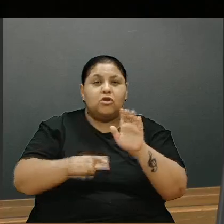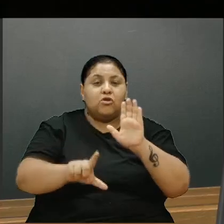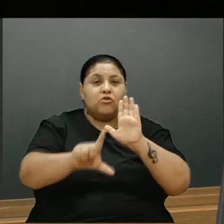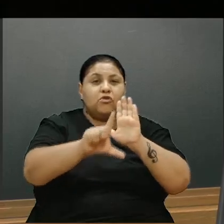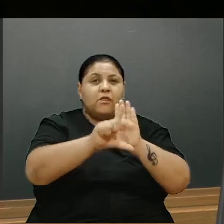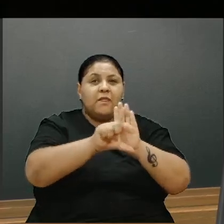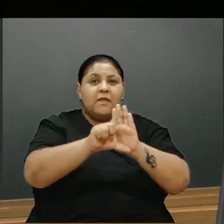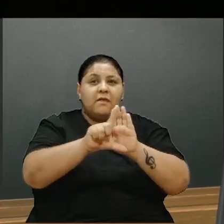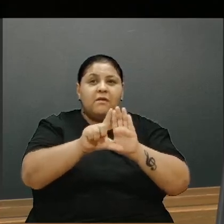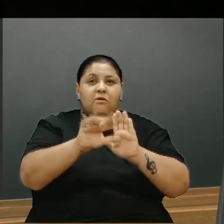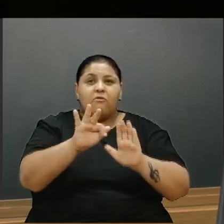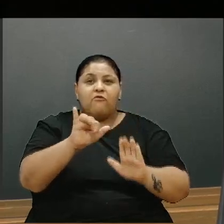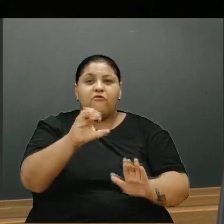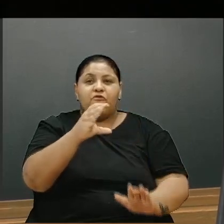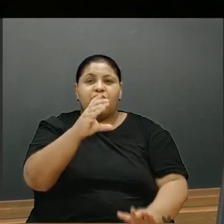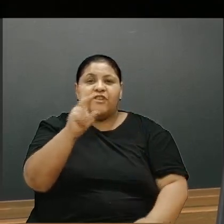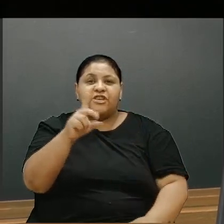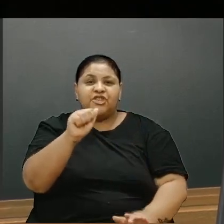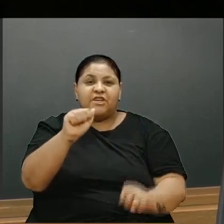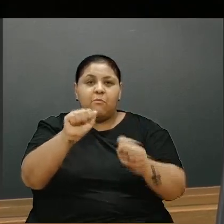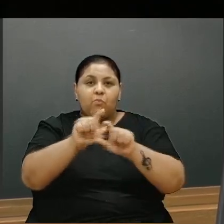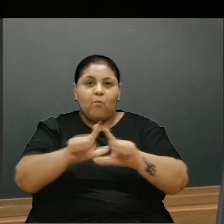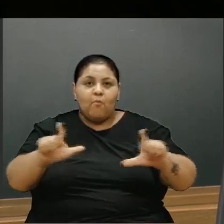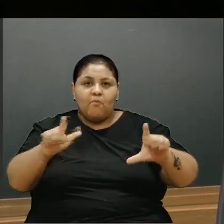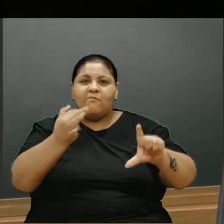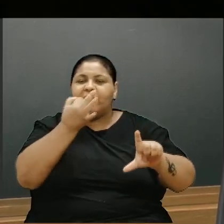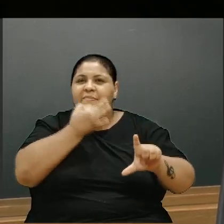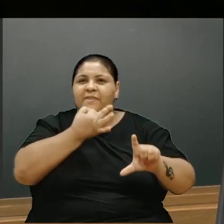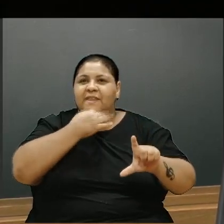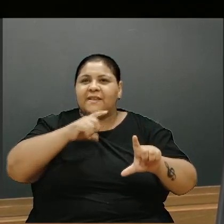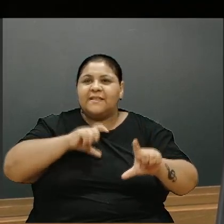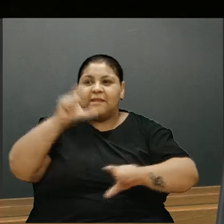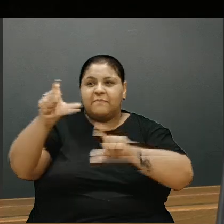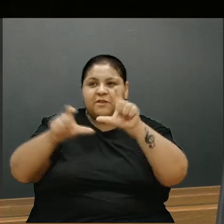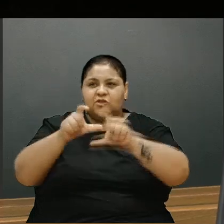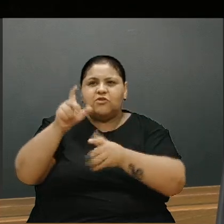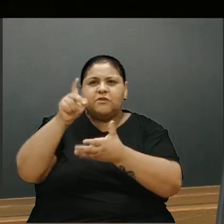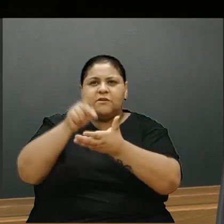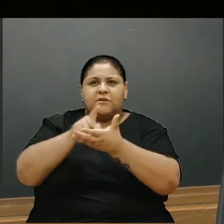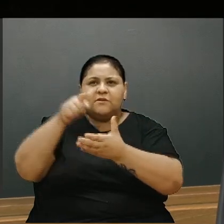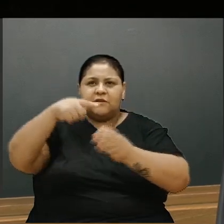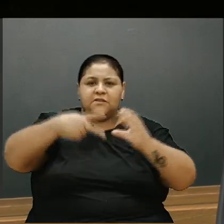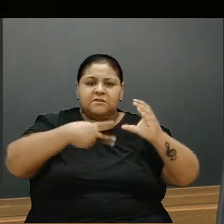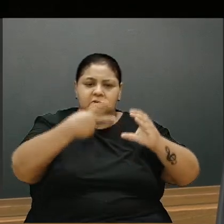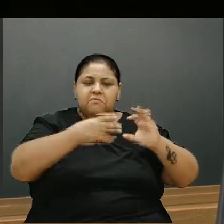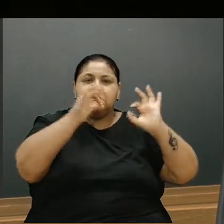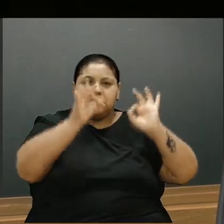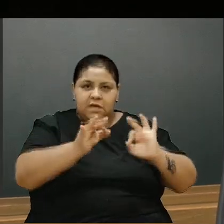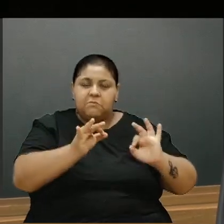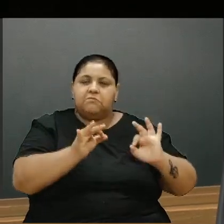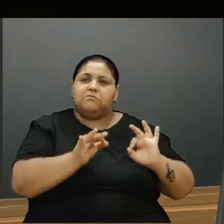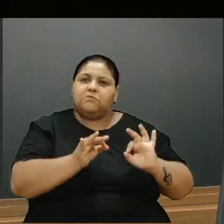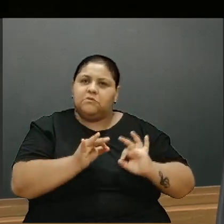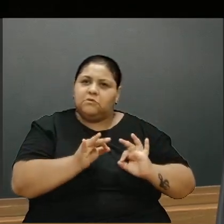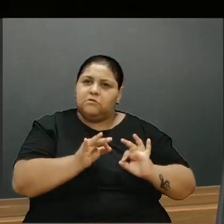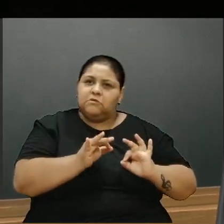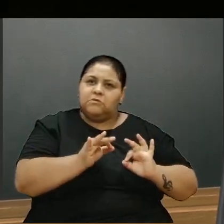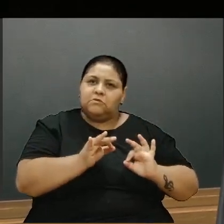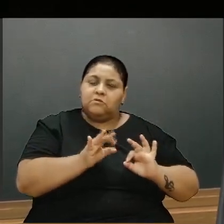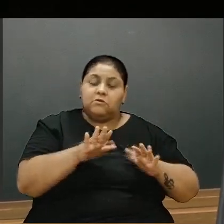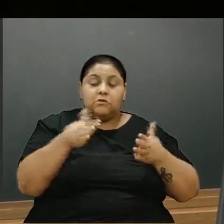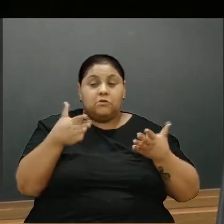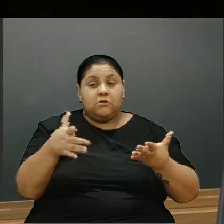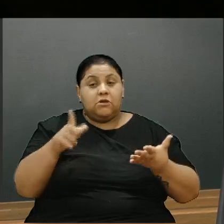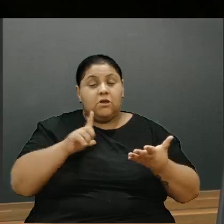limpa. Caxias é uma cidade conhecida por ter gente honesta e essa Câmara faz jus a essa gente honesta. Embora